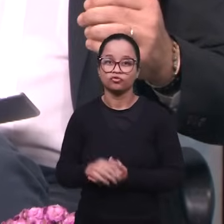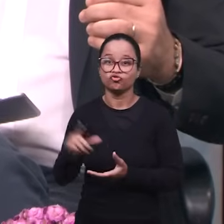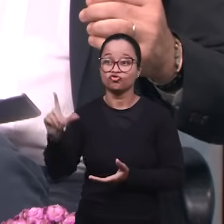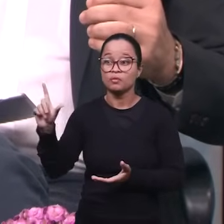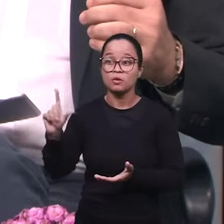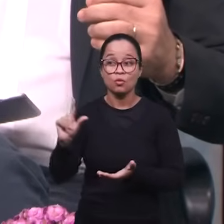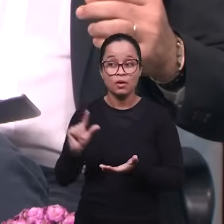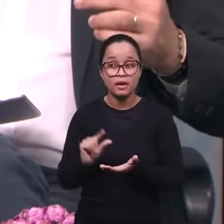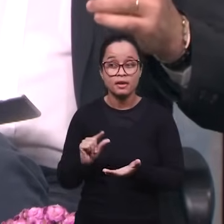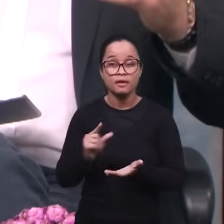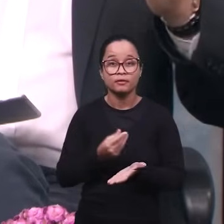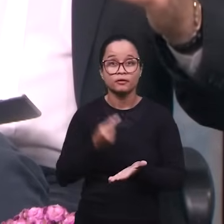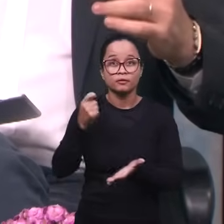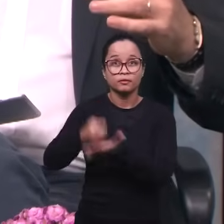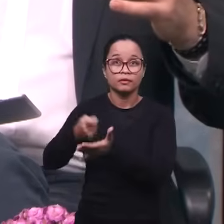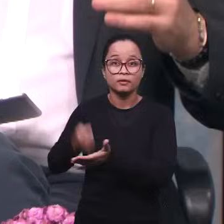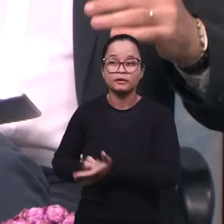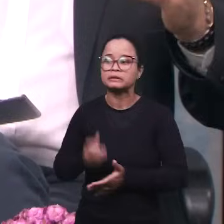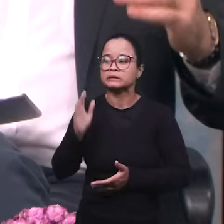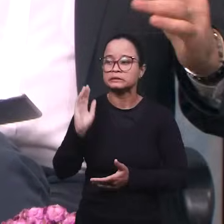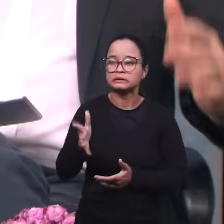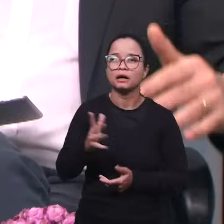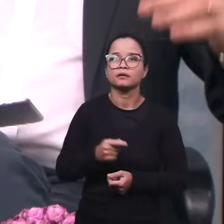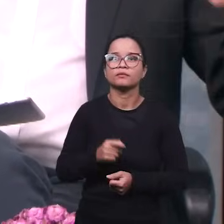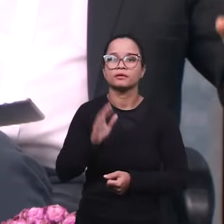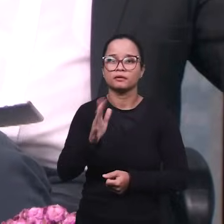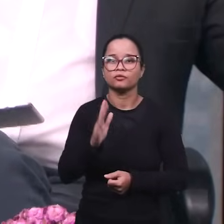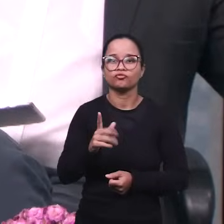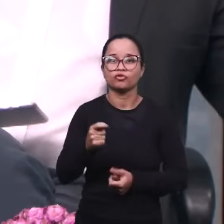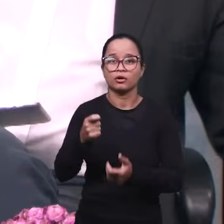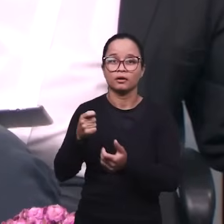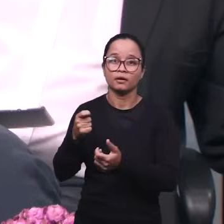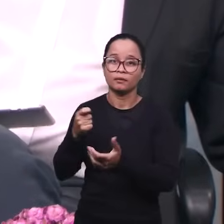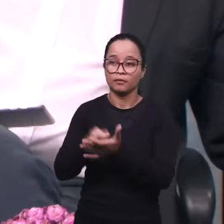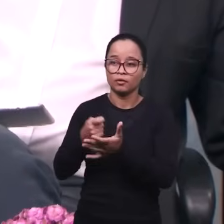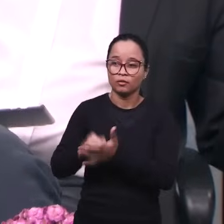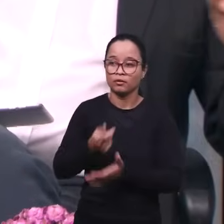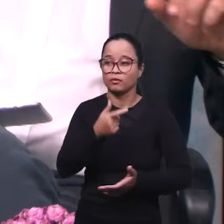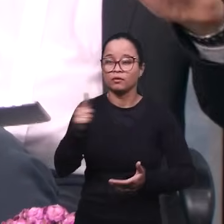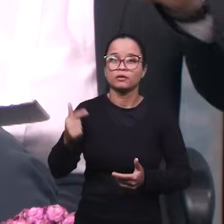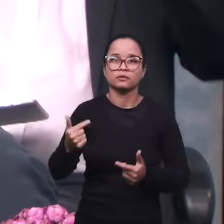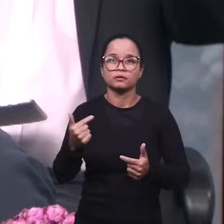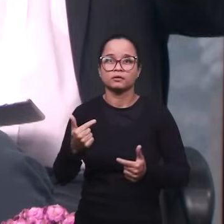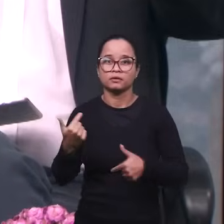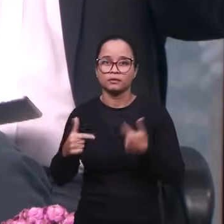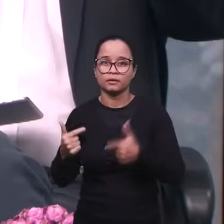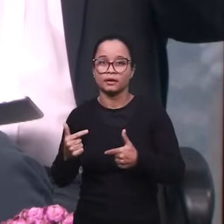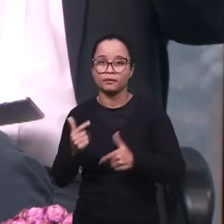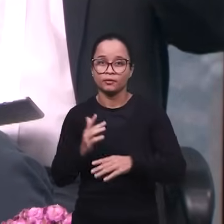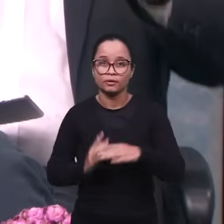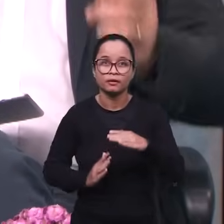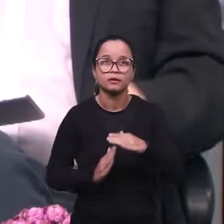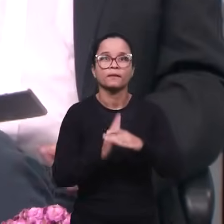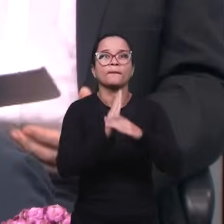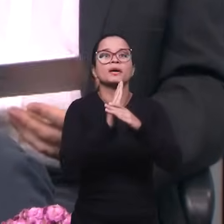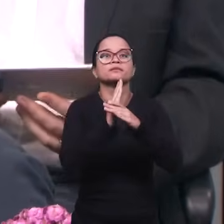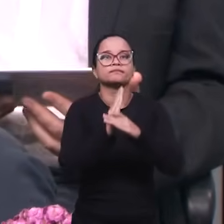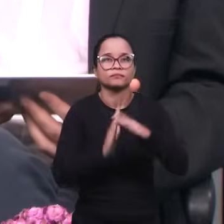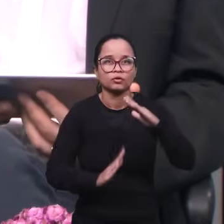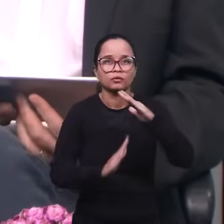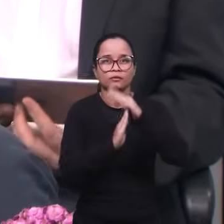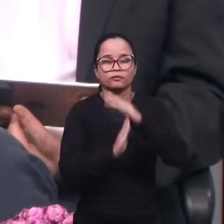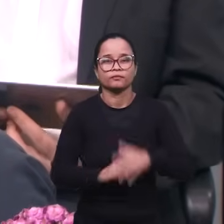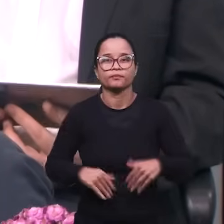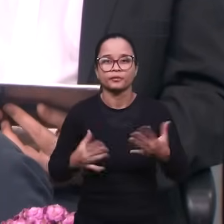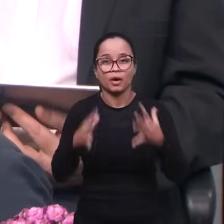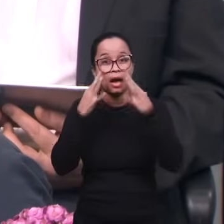sua contribuição em função de que você já contribui em outro emprego para que você não ultrapasse o teto. Sim. O